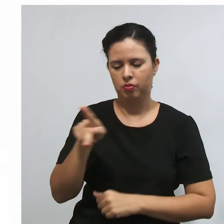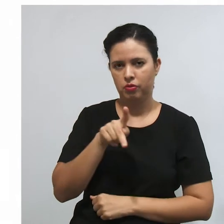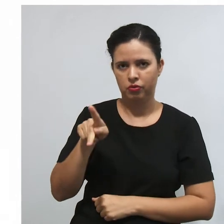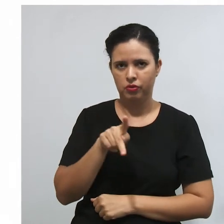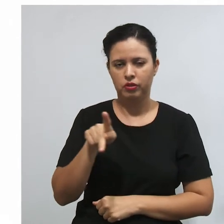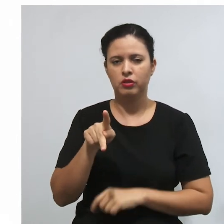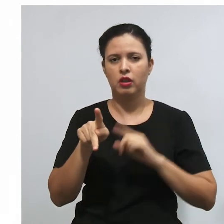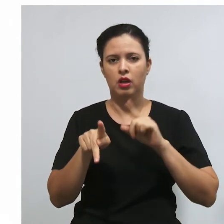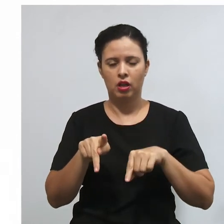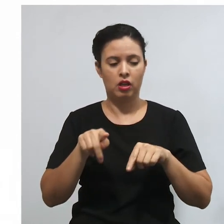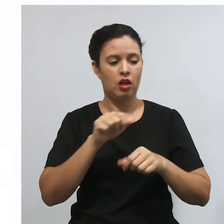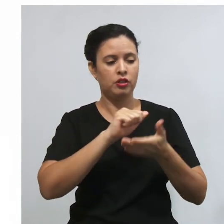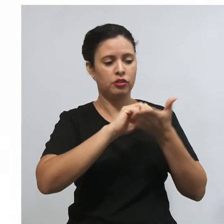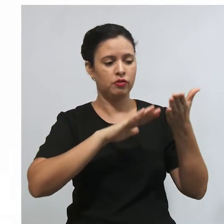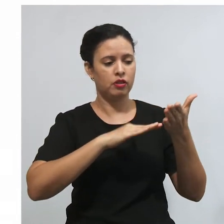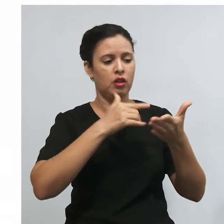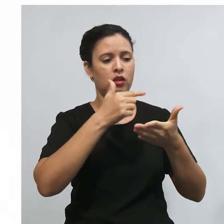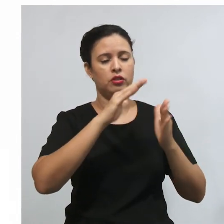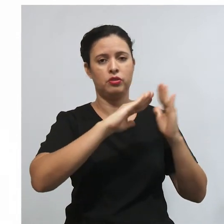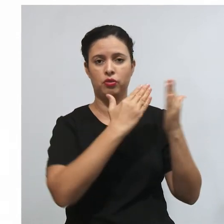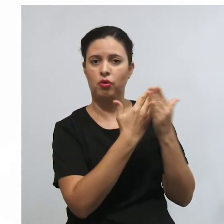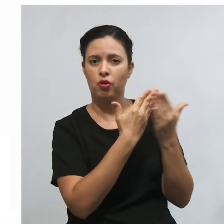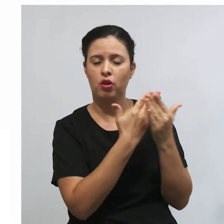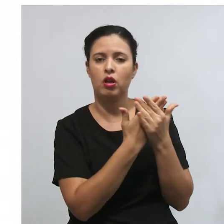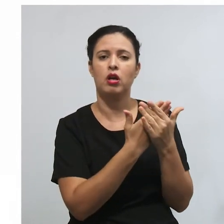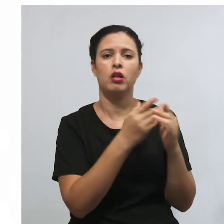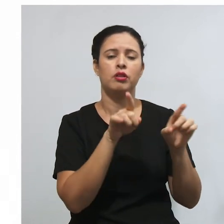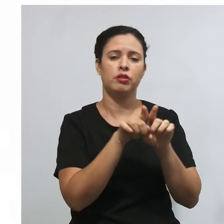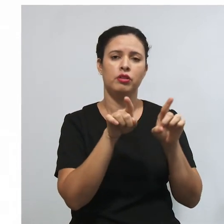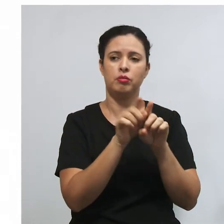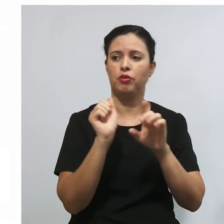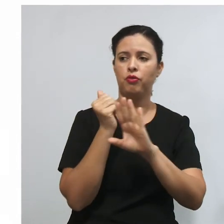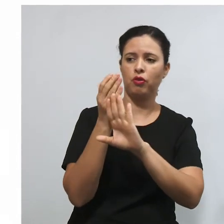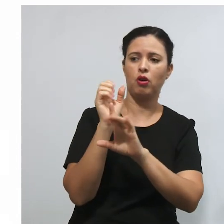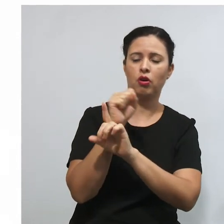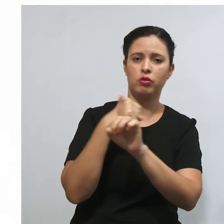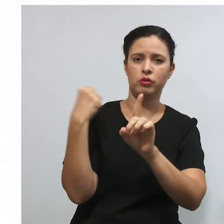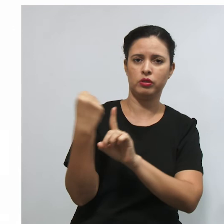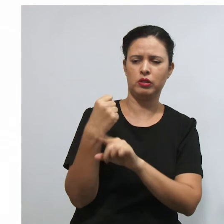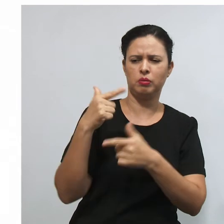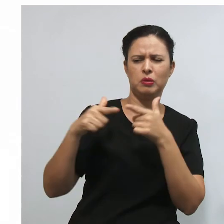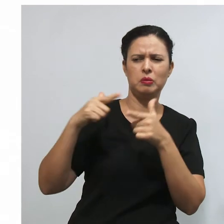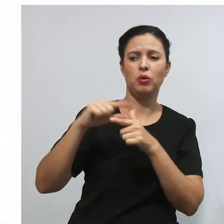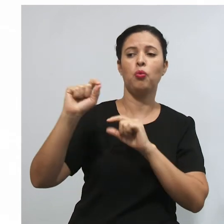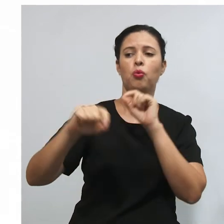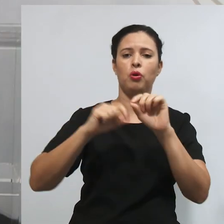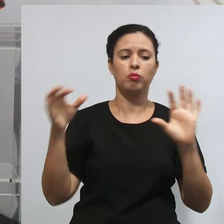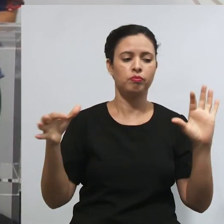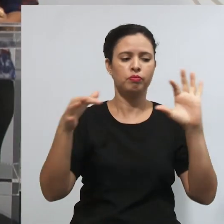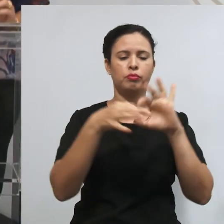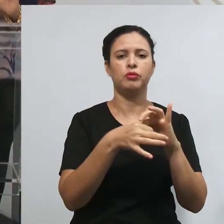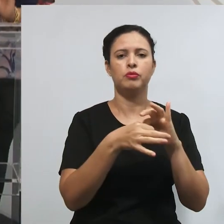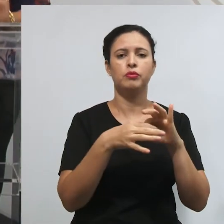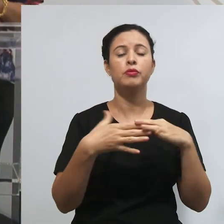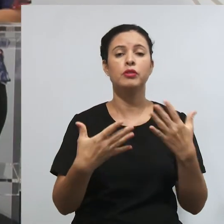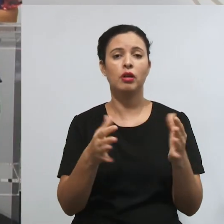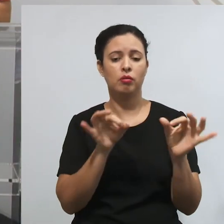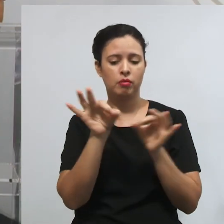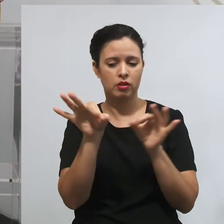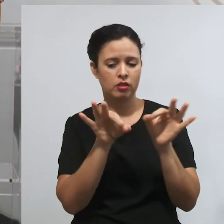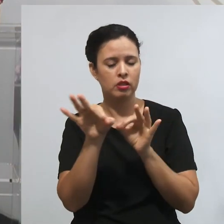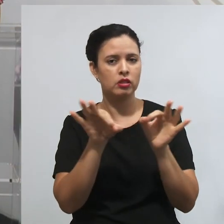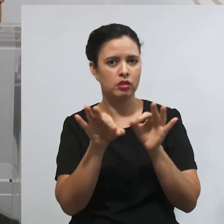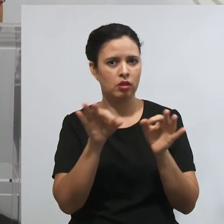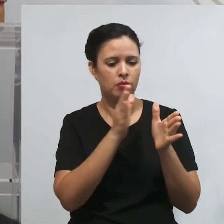atividade escolar e a problemática do contexto social. Ou seja, no planejamento, ele não se dá